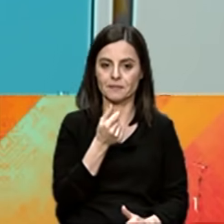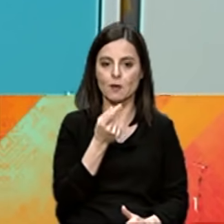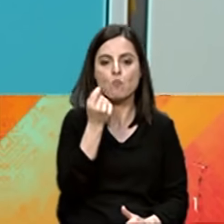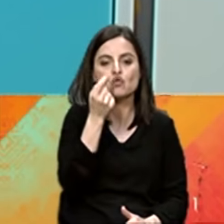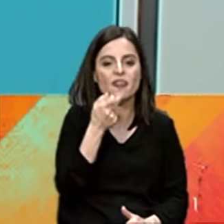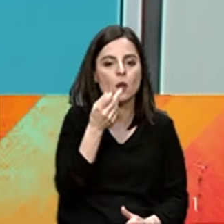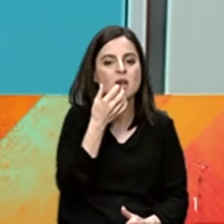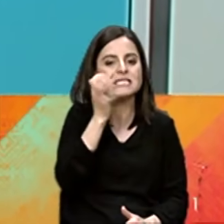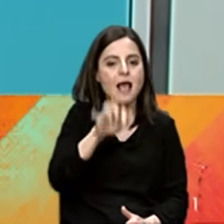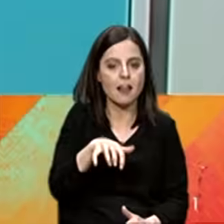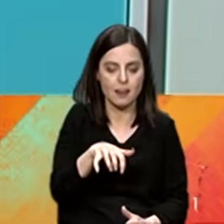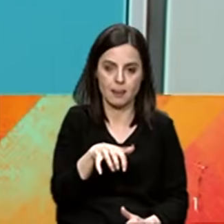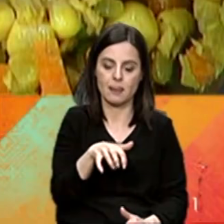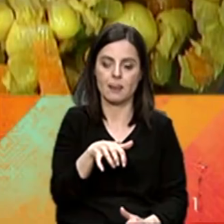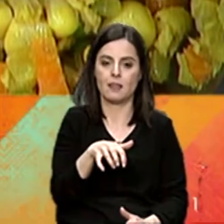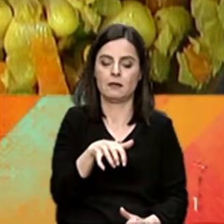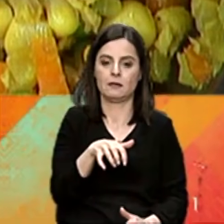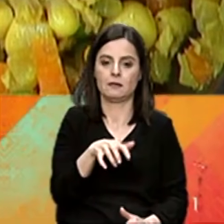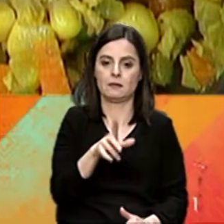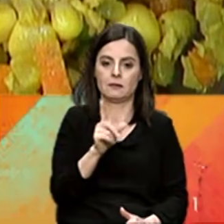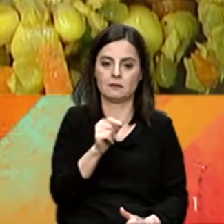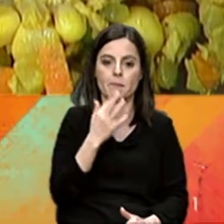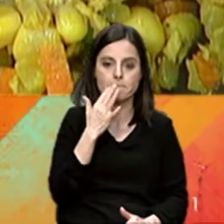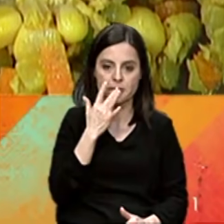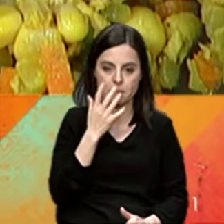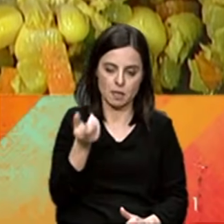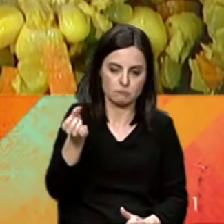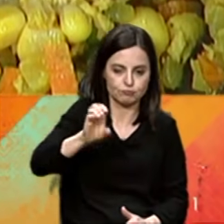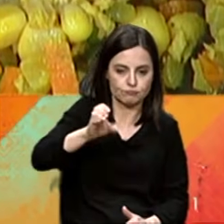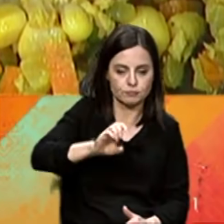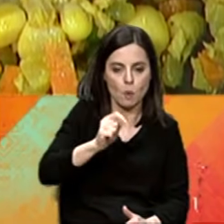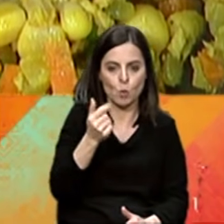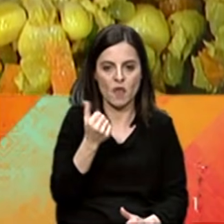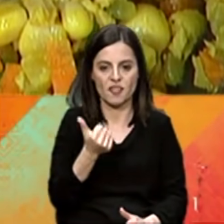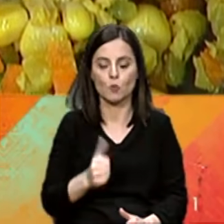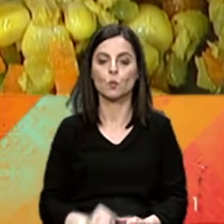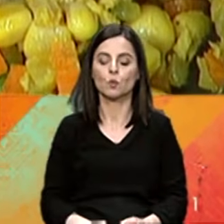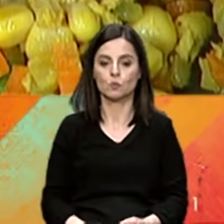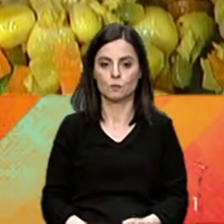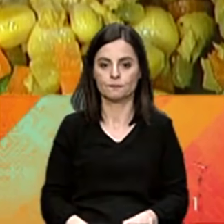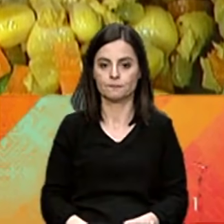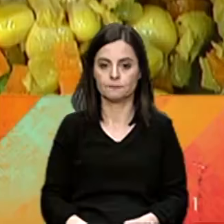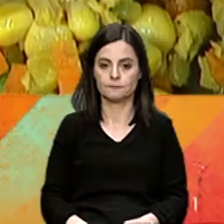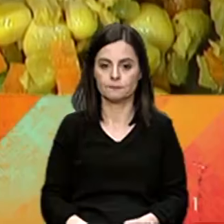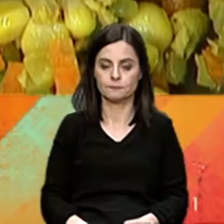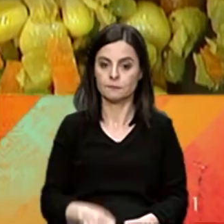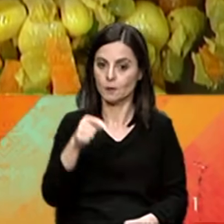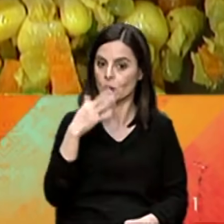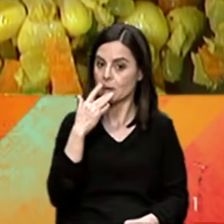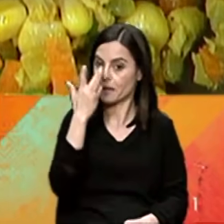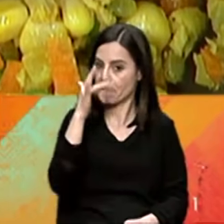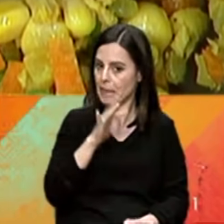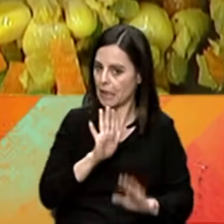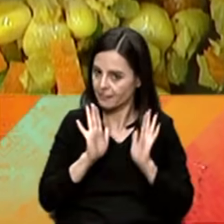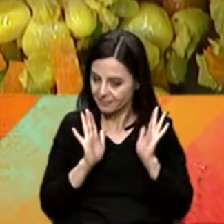sal, depois também já coloco um bocadinho de pimenta. Deixa-me cá ver aqui um bocadinho de pimenta. Hoje é pimenta preta, ok?